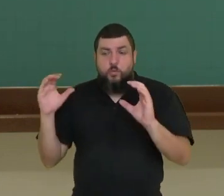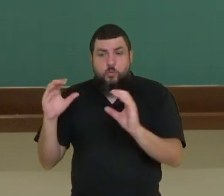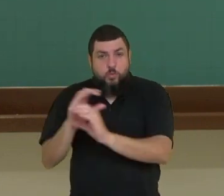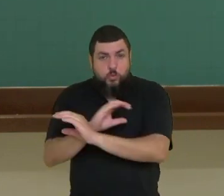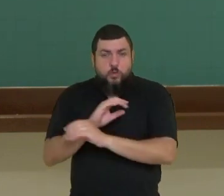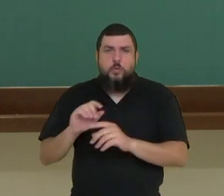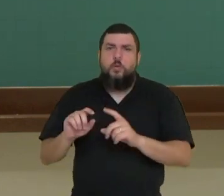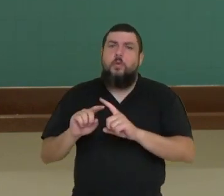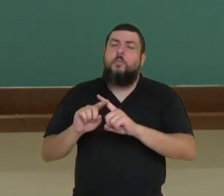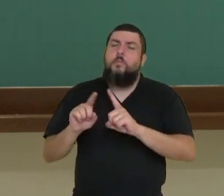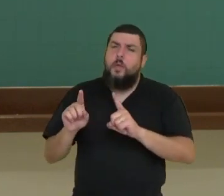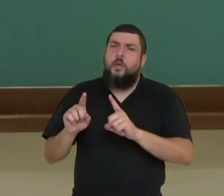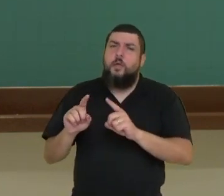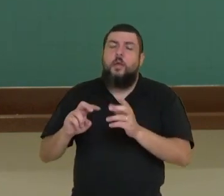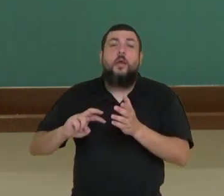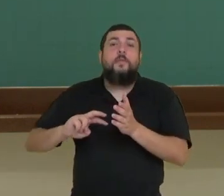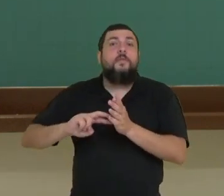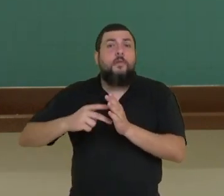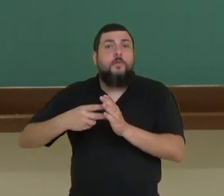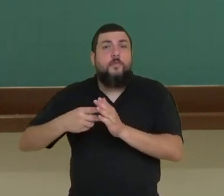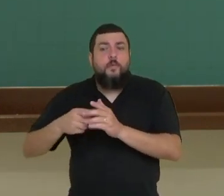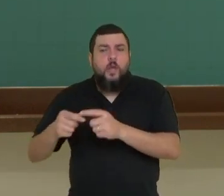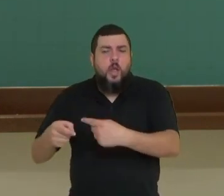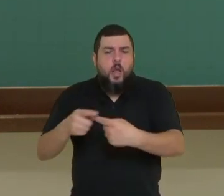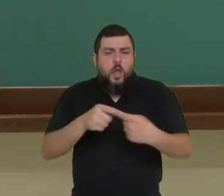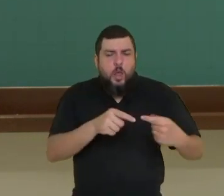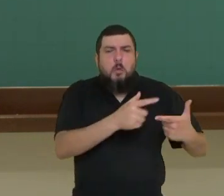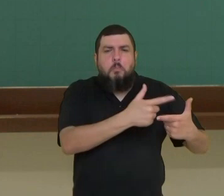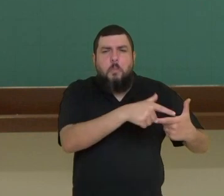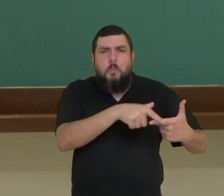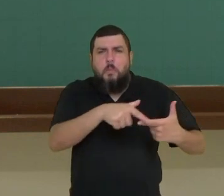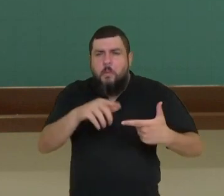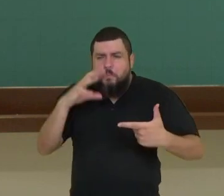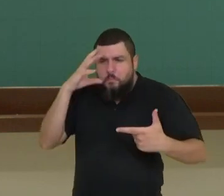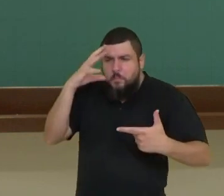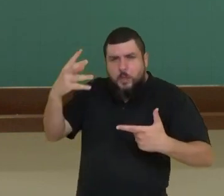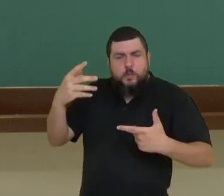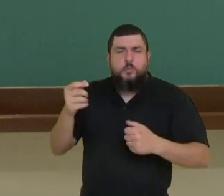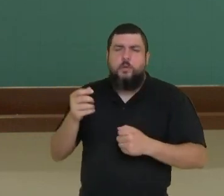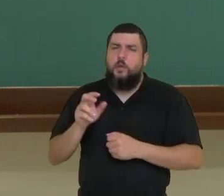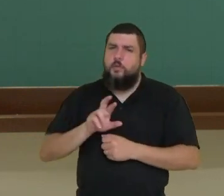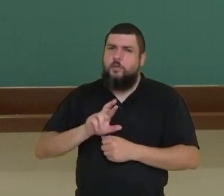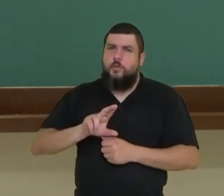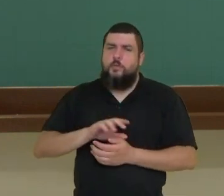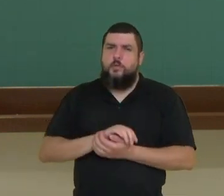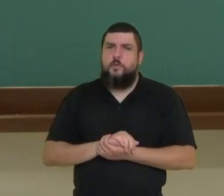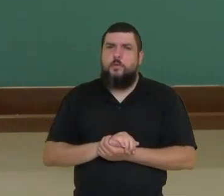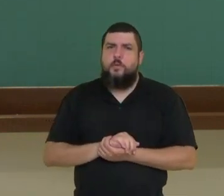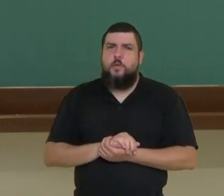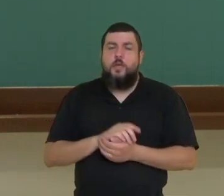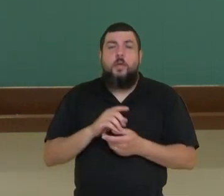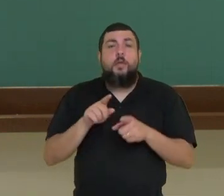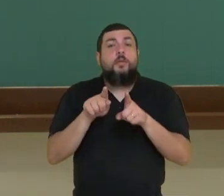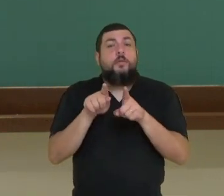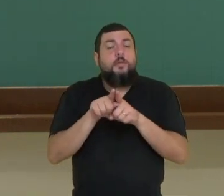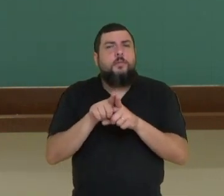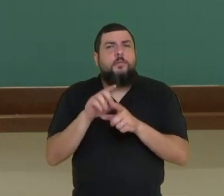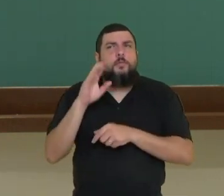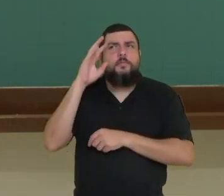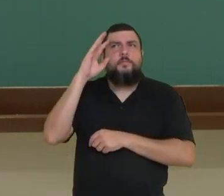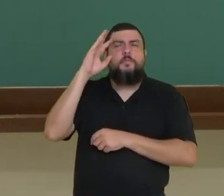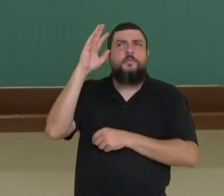Nem sempre representa a resolução do conflito, como no nosso caso. E a imaginação do leitor é o